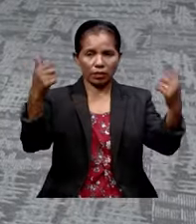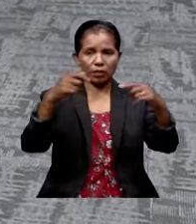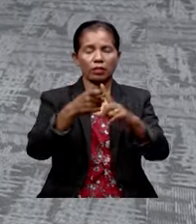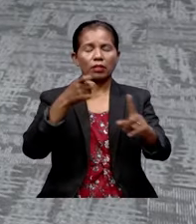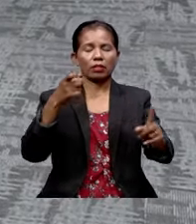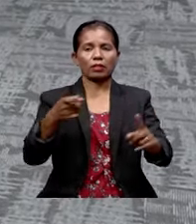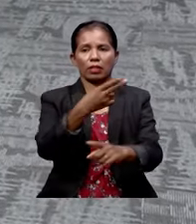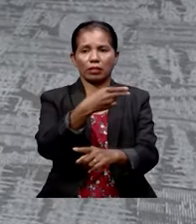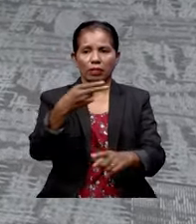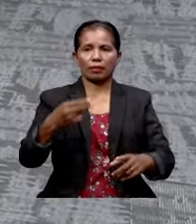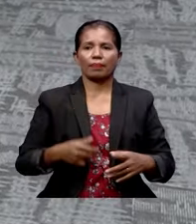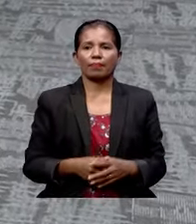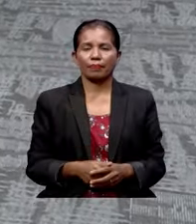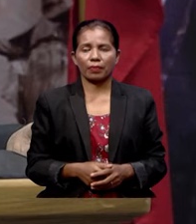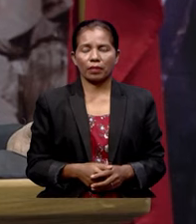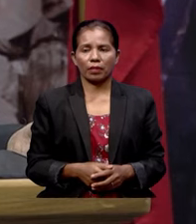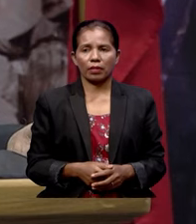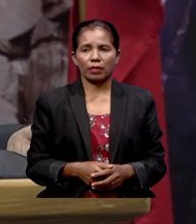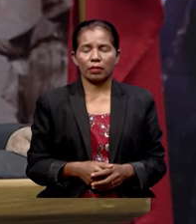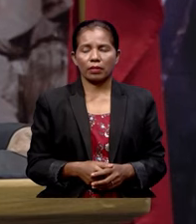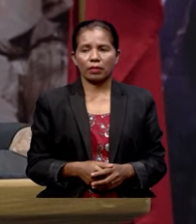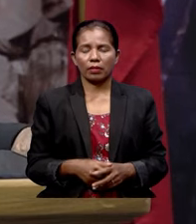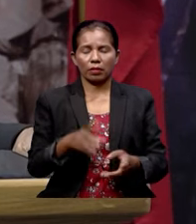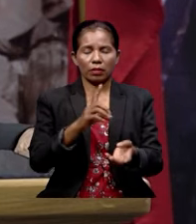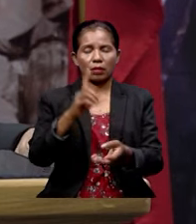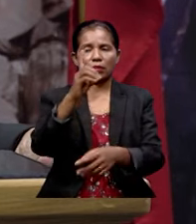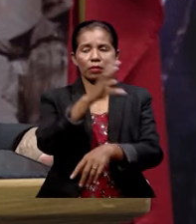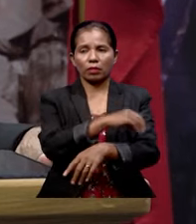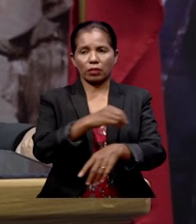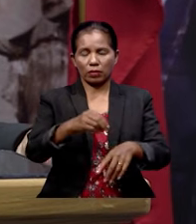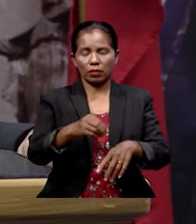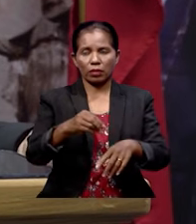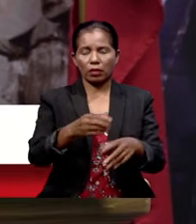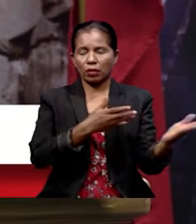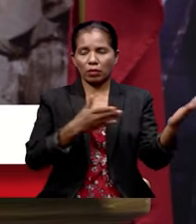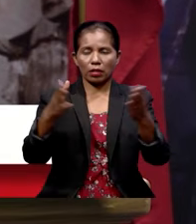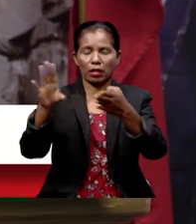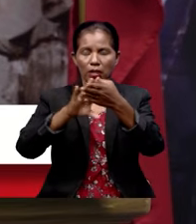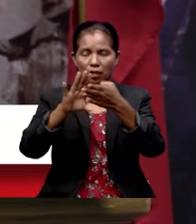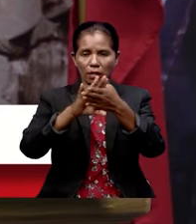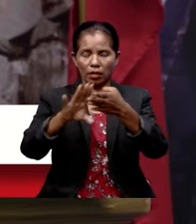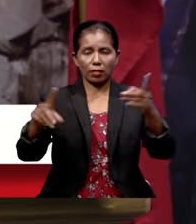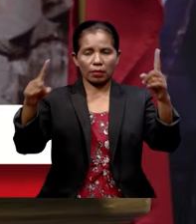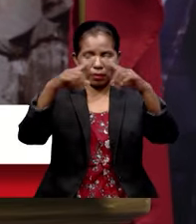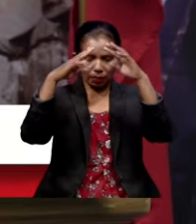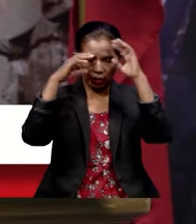República Indonésia. Doutor Longuinhos, lorela carta. Presidente da República